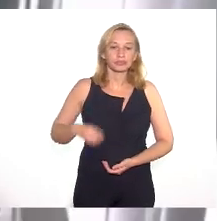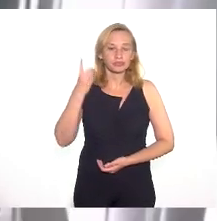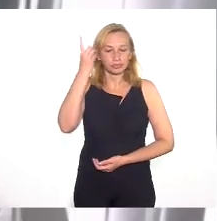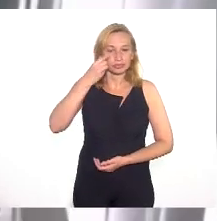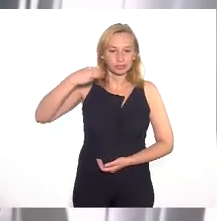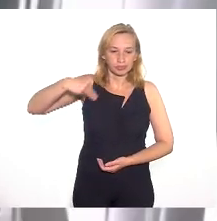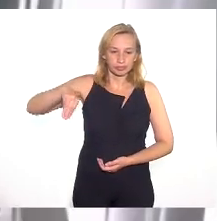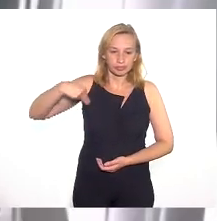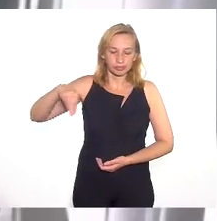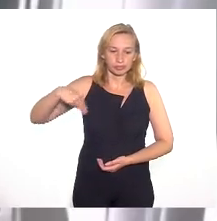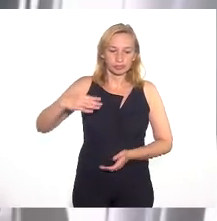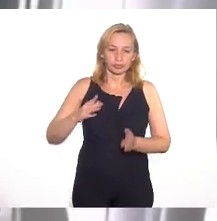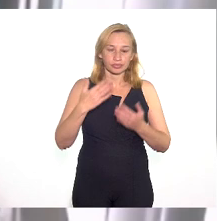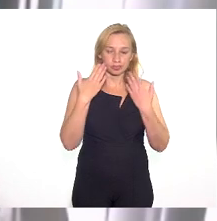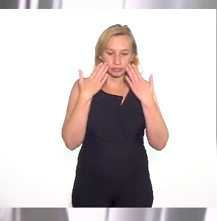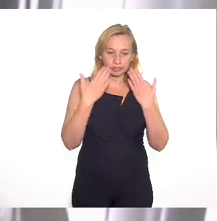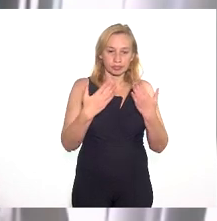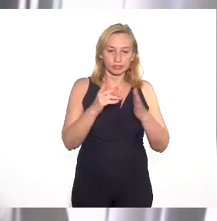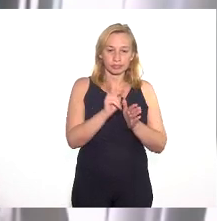Mink apresenta um projeto